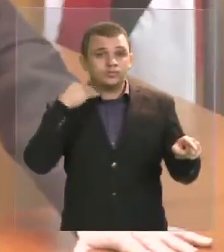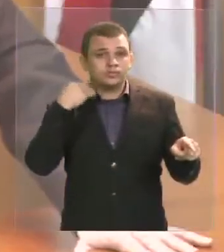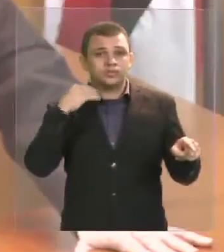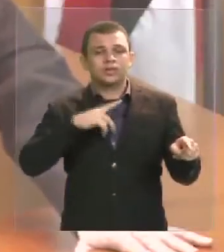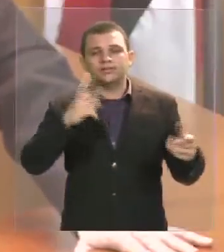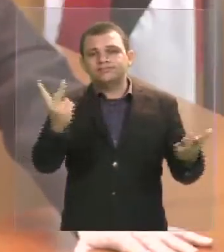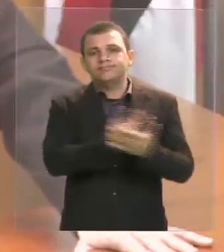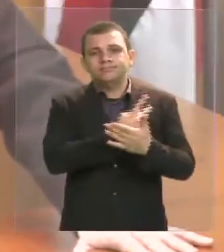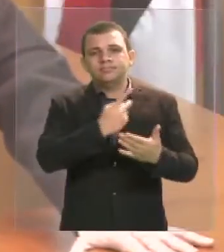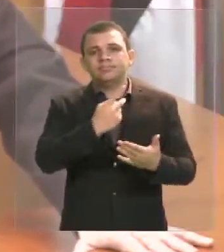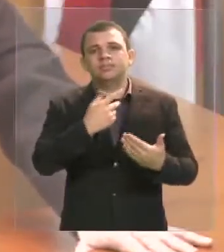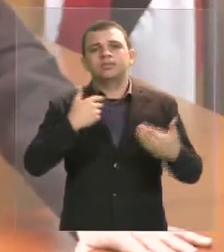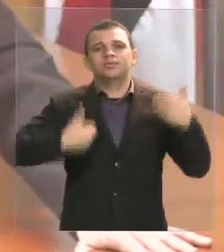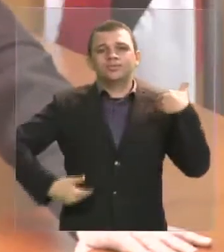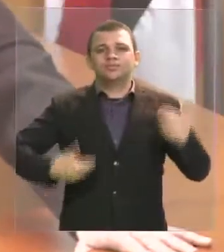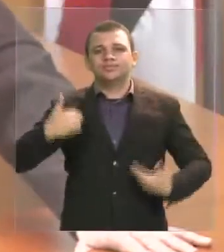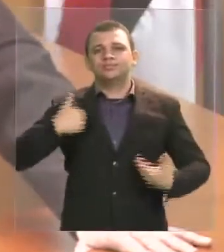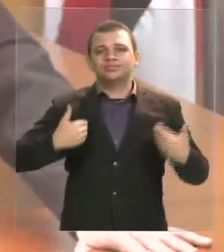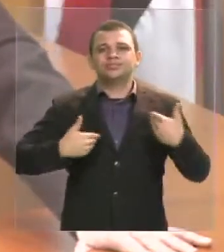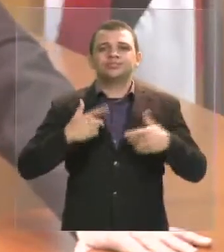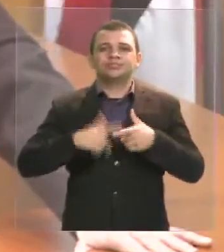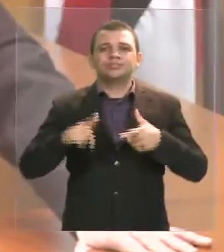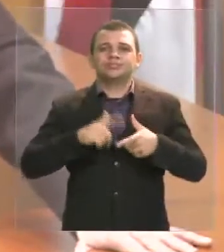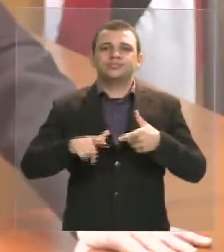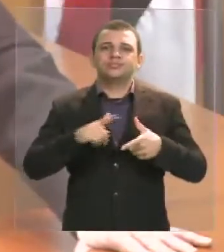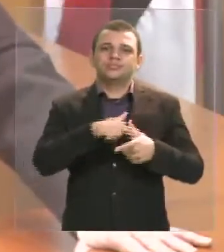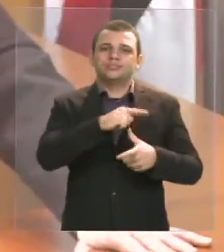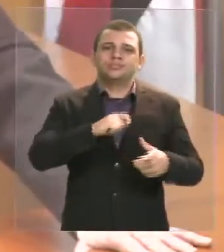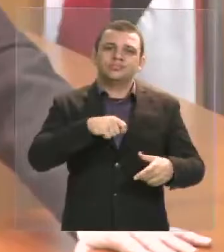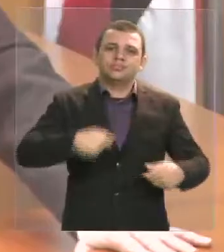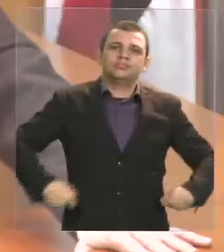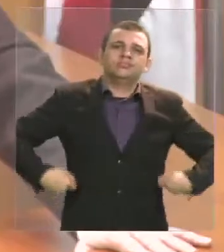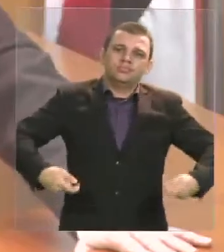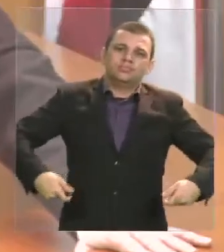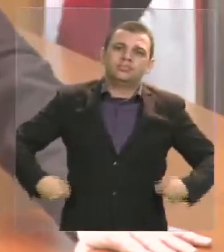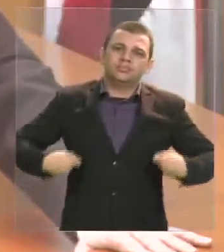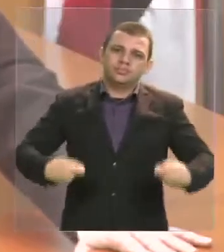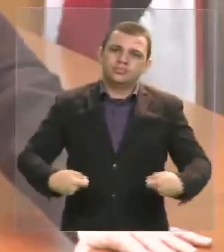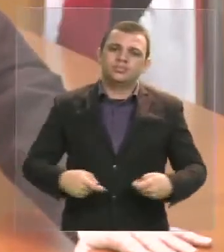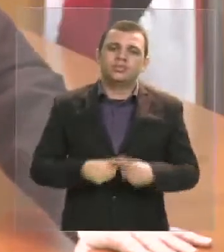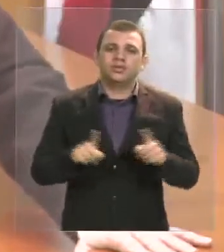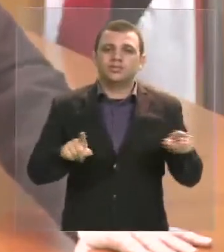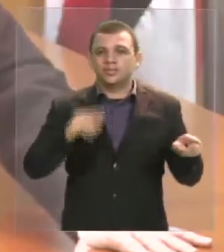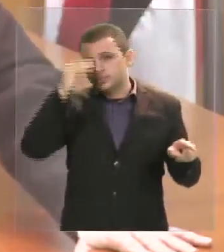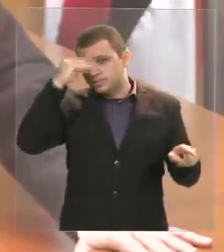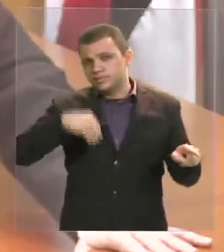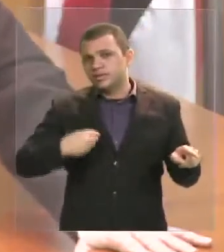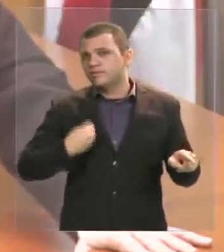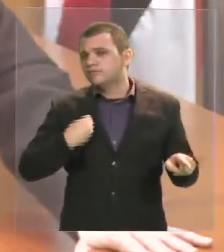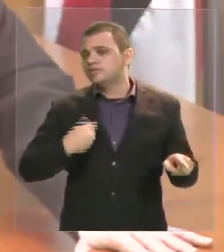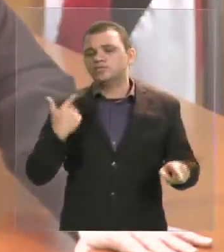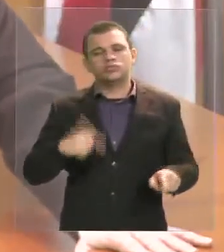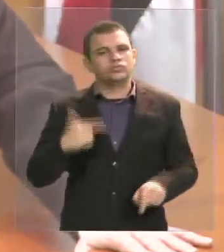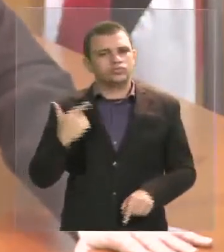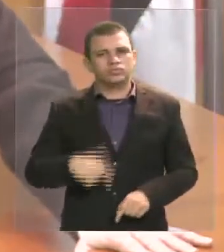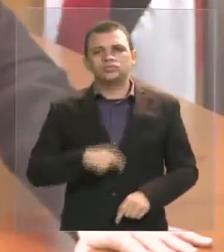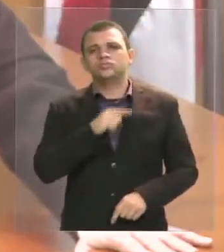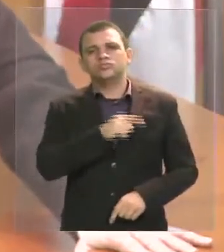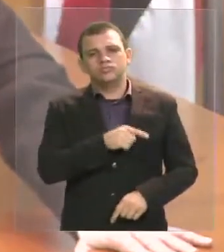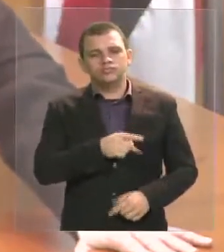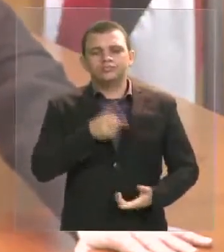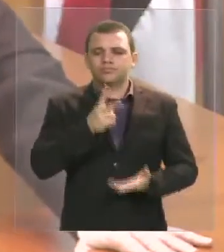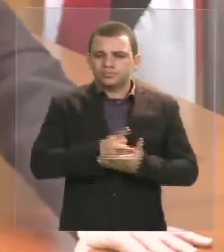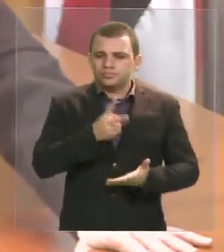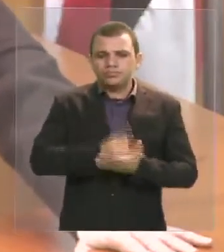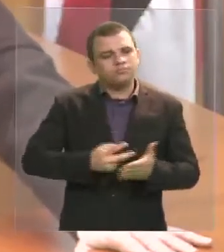mas mesmo assim ele não desistiu da vida e lutou até o